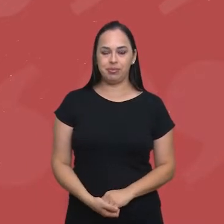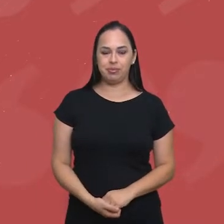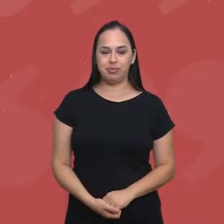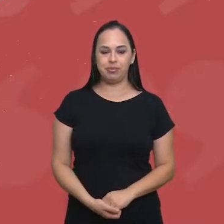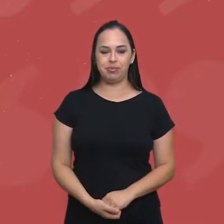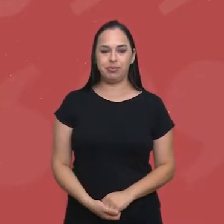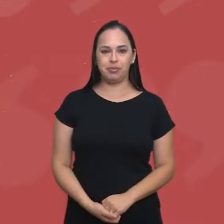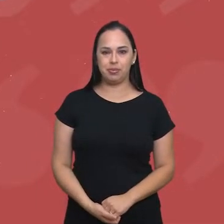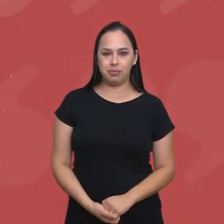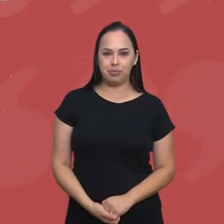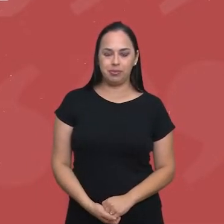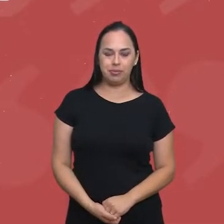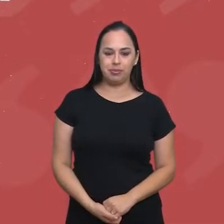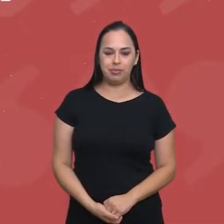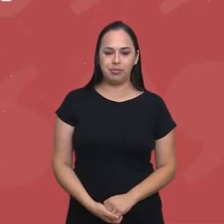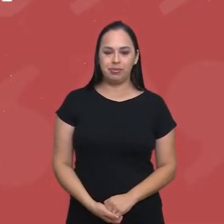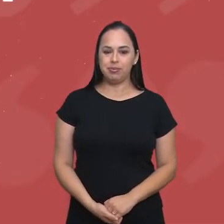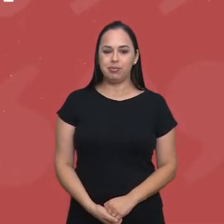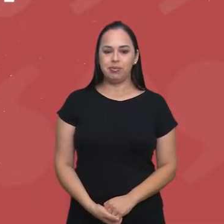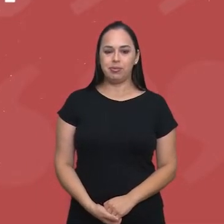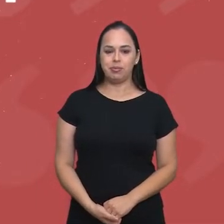das atividades no grupo?